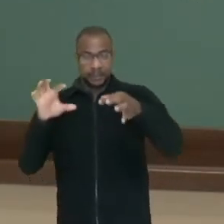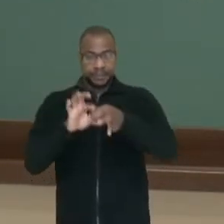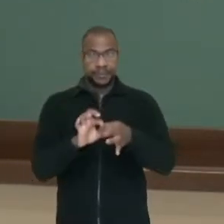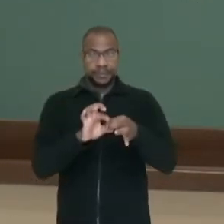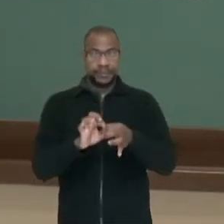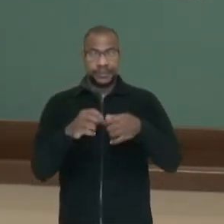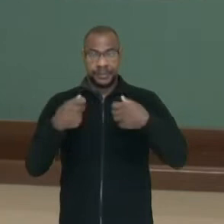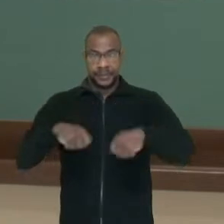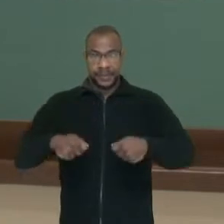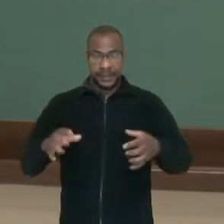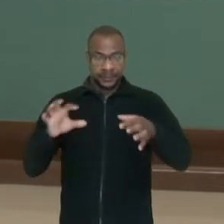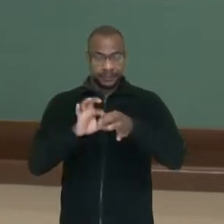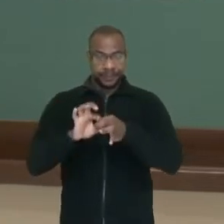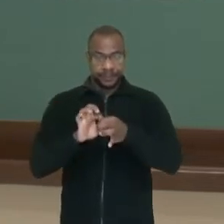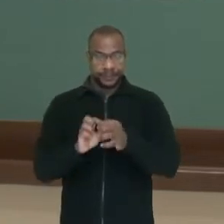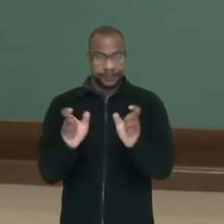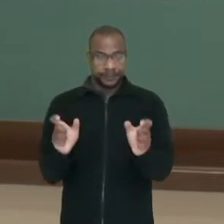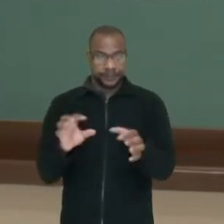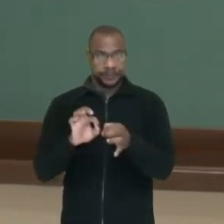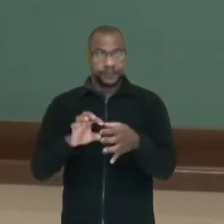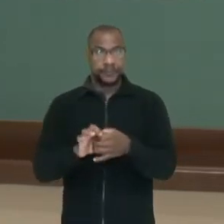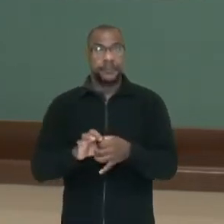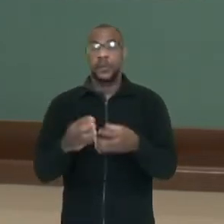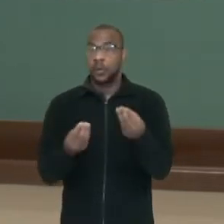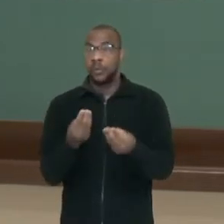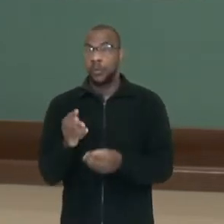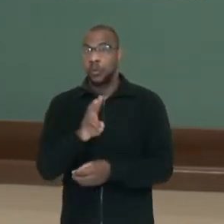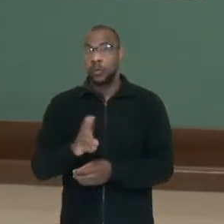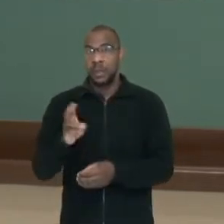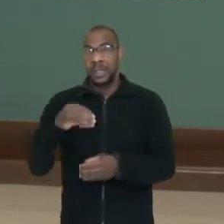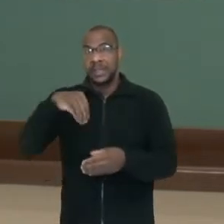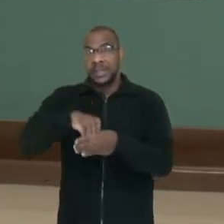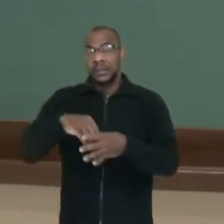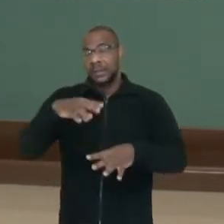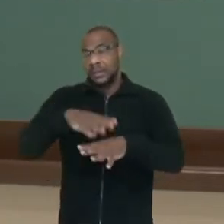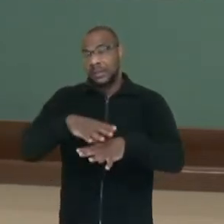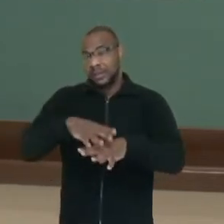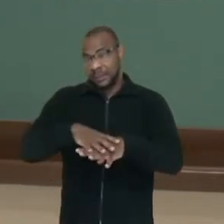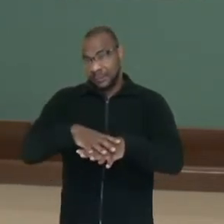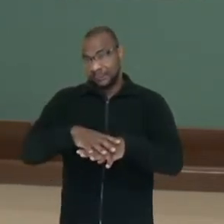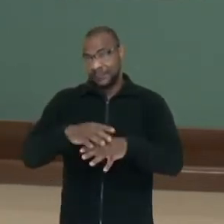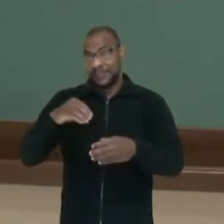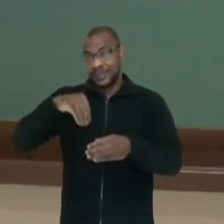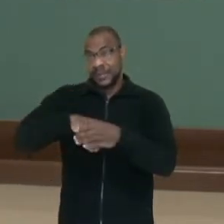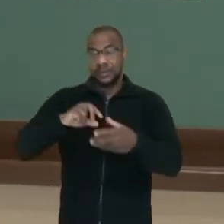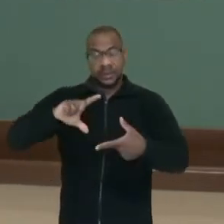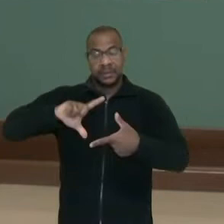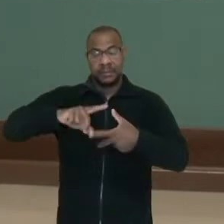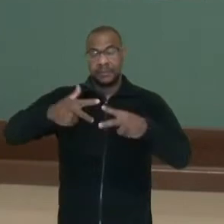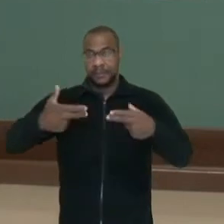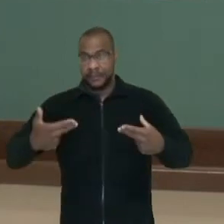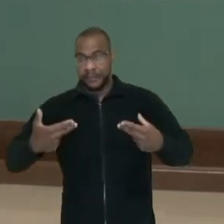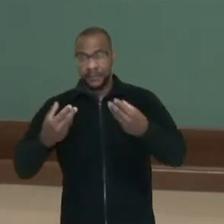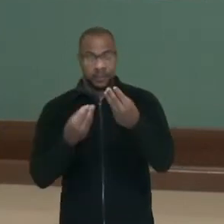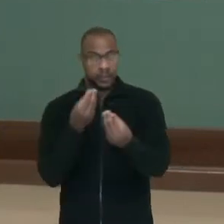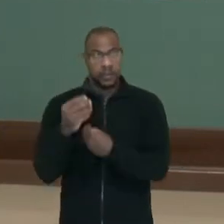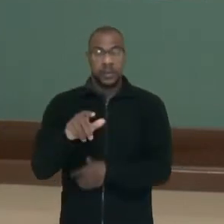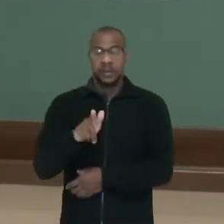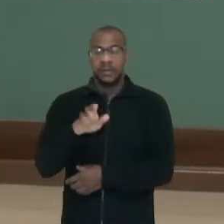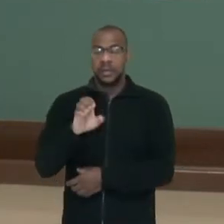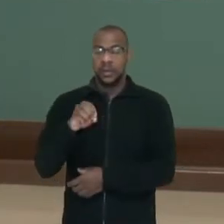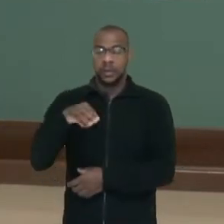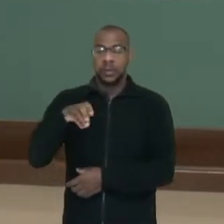ligadas, ok? Como usar as funções matemáticas em cálculos da geometria? Então é muito tranquilo, a gente